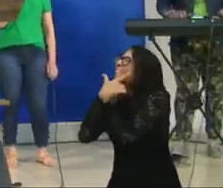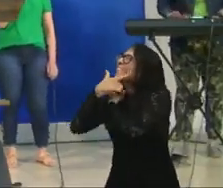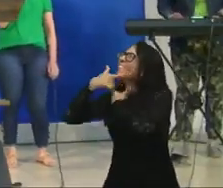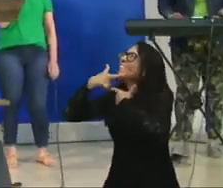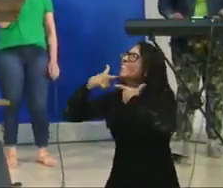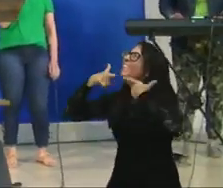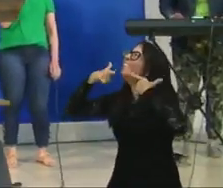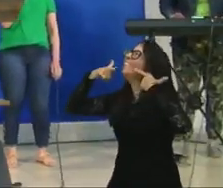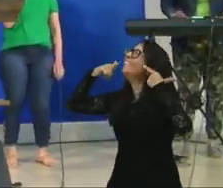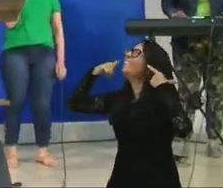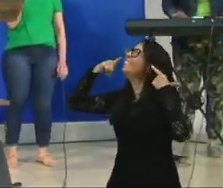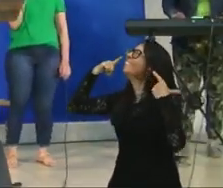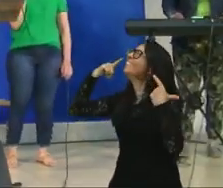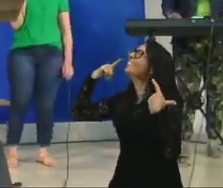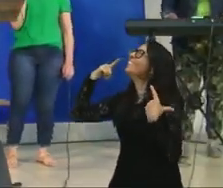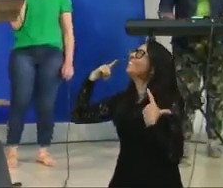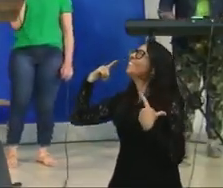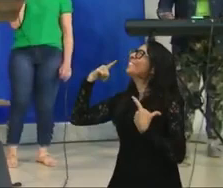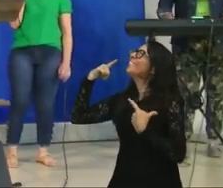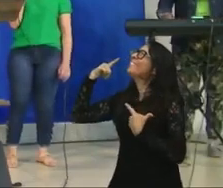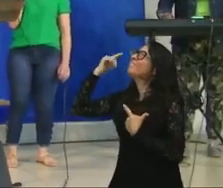eu creio.